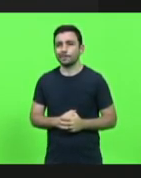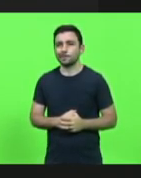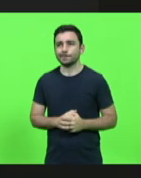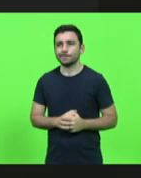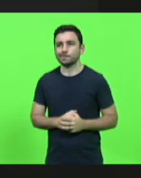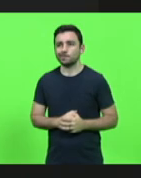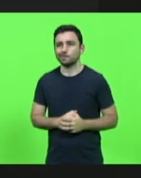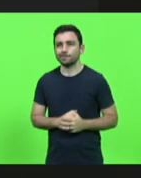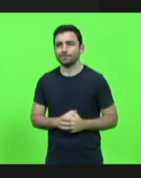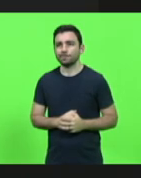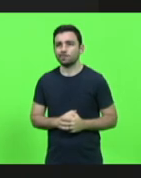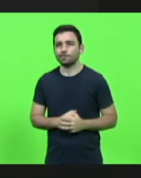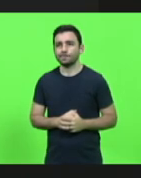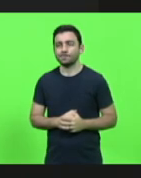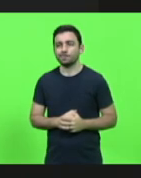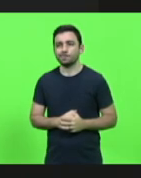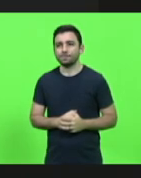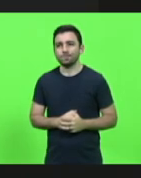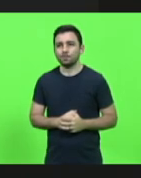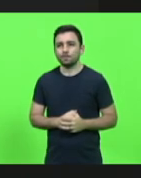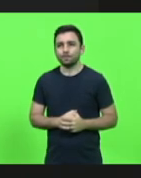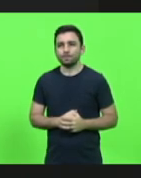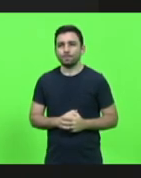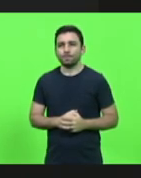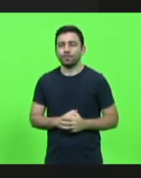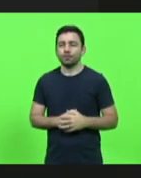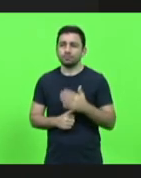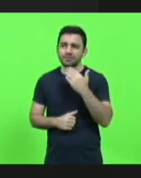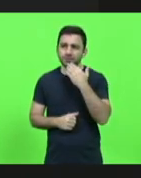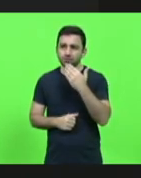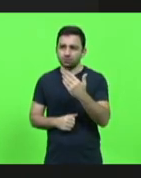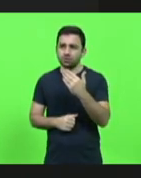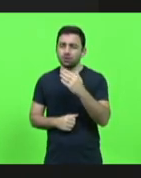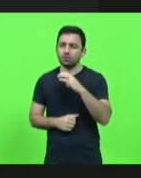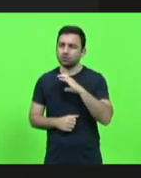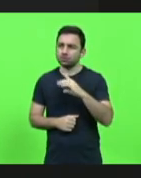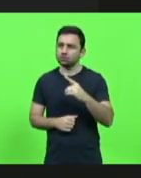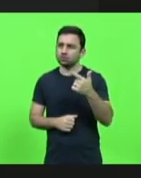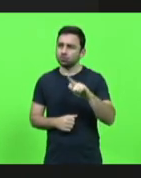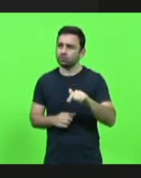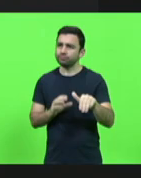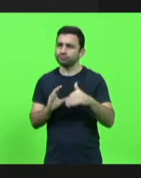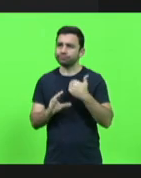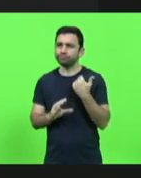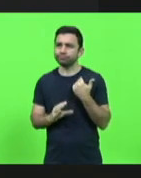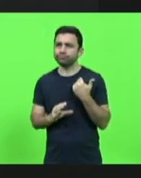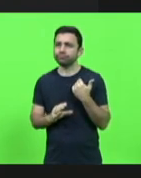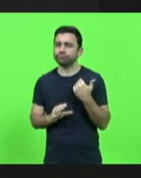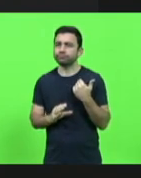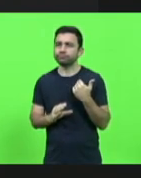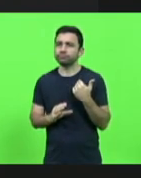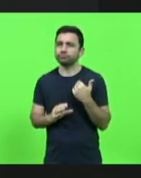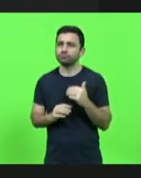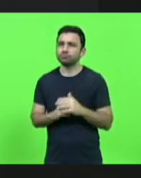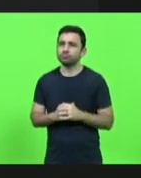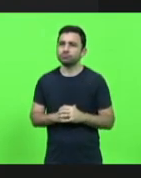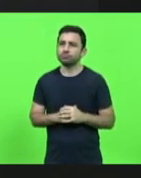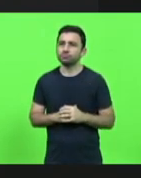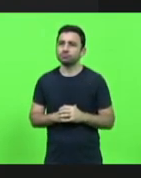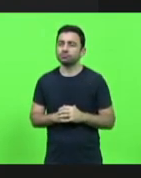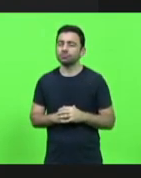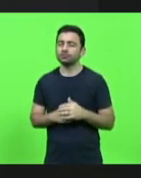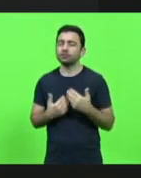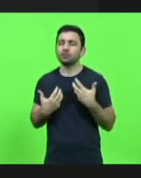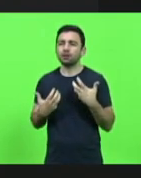Presidente, eu gostaria de que a coordenação da Assembleia me encaminhasse novamente o e-mail, pois eu gostaria